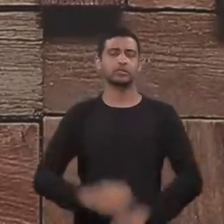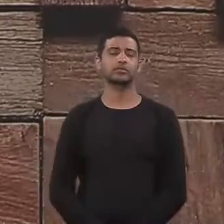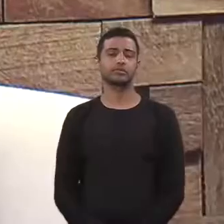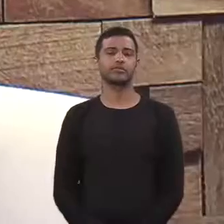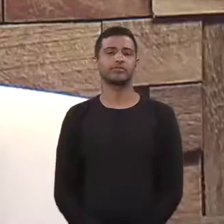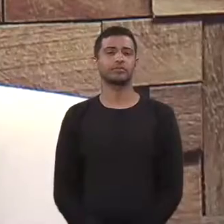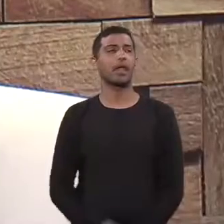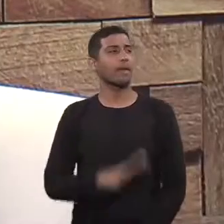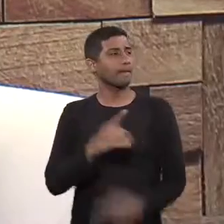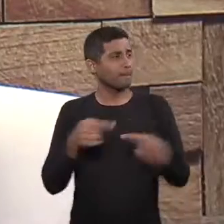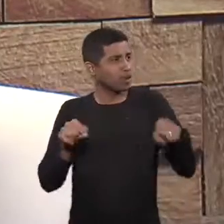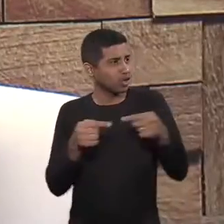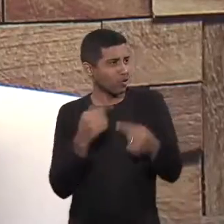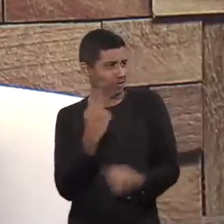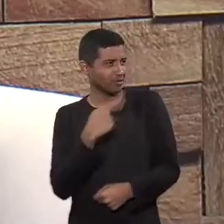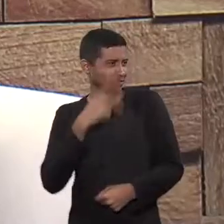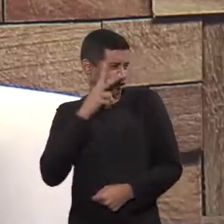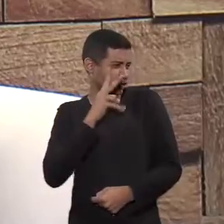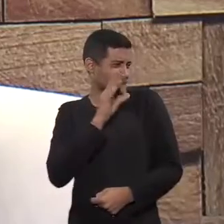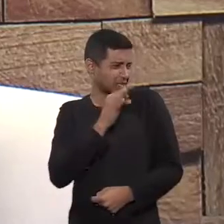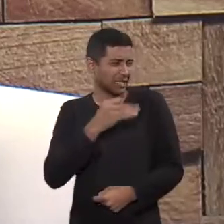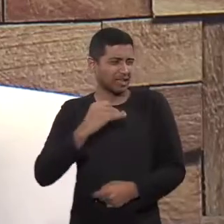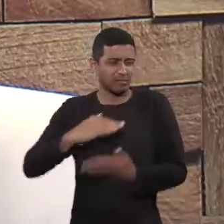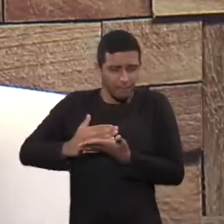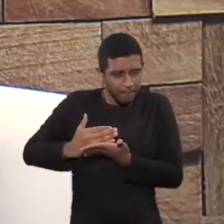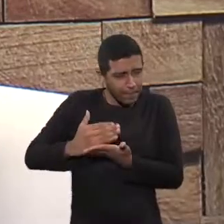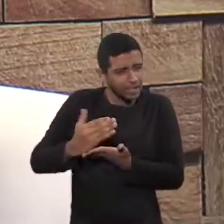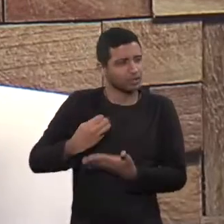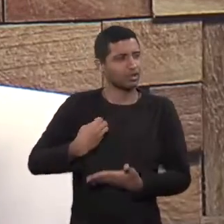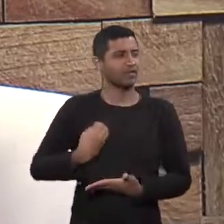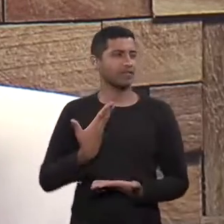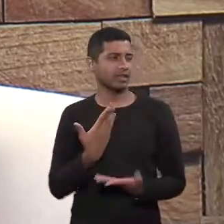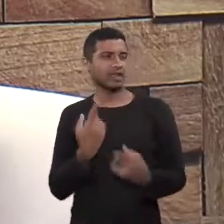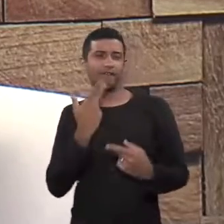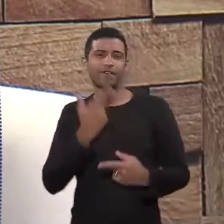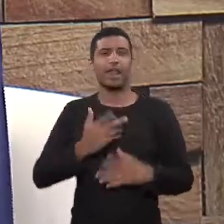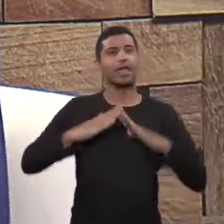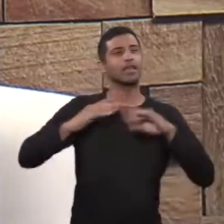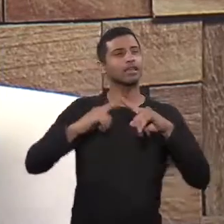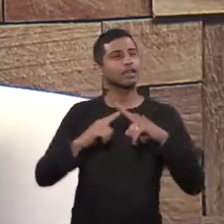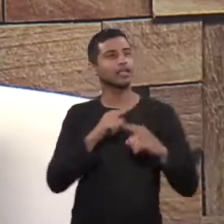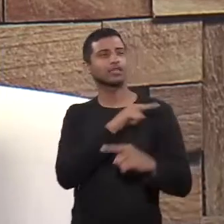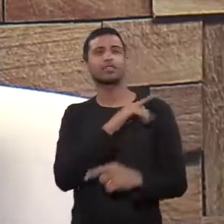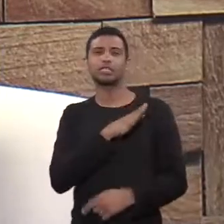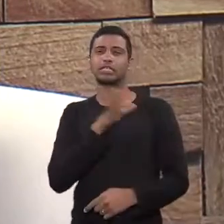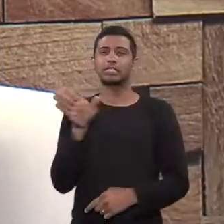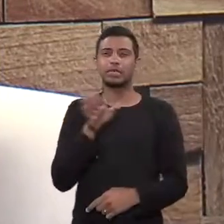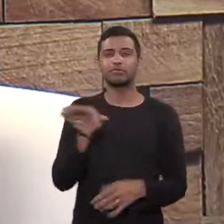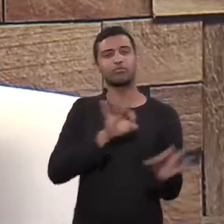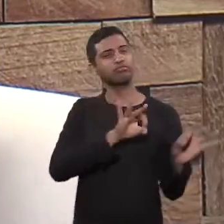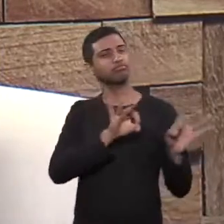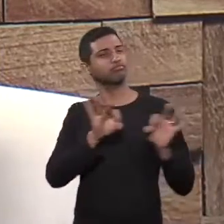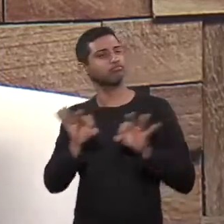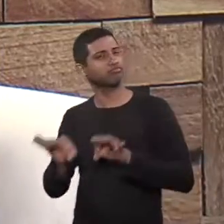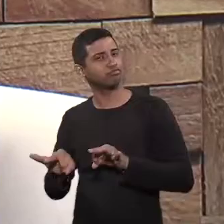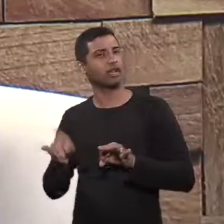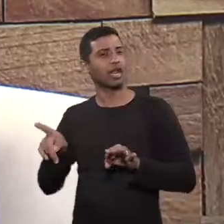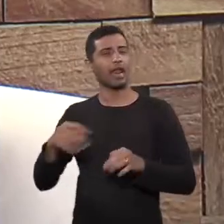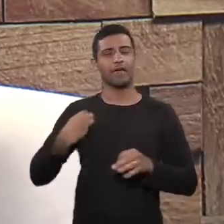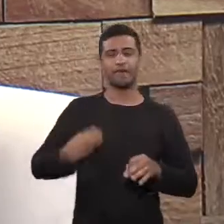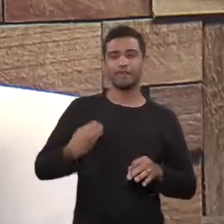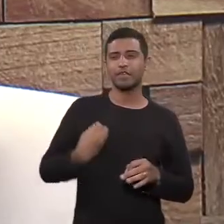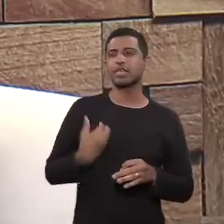seriedade. E a música faz parte da sua história, como a gente está falando, desde o início, né? Sim. Até por conta da igreja, onde você tinha sua vida